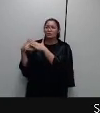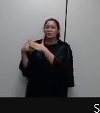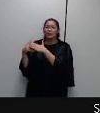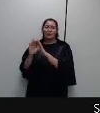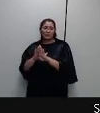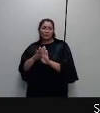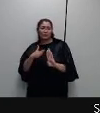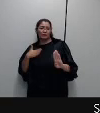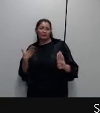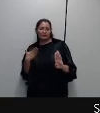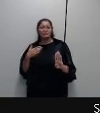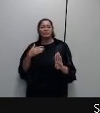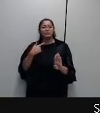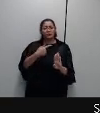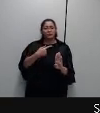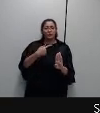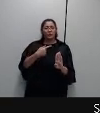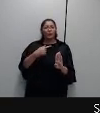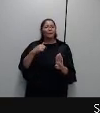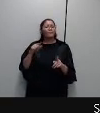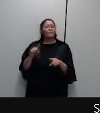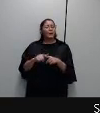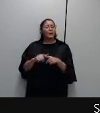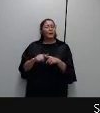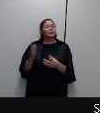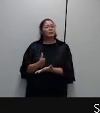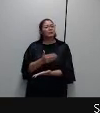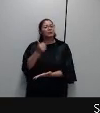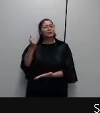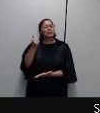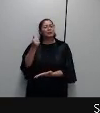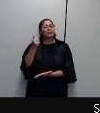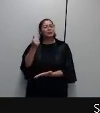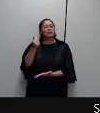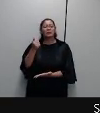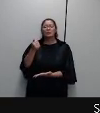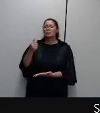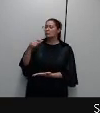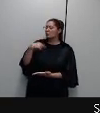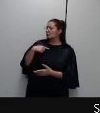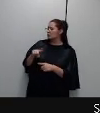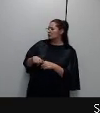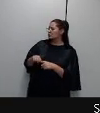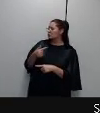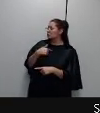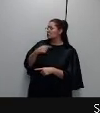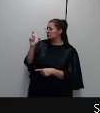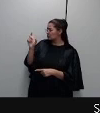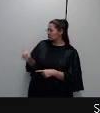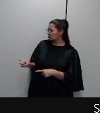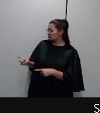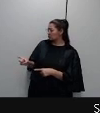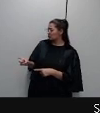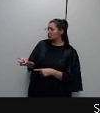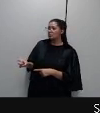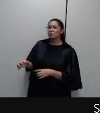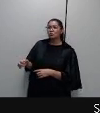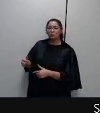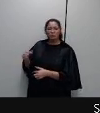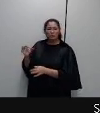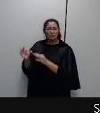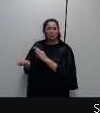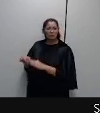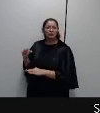sério porque eu tenho essa mania eu sou um sujeito o Jurássico Se